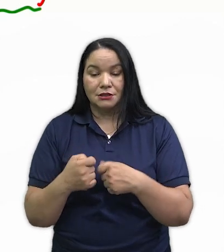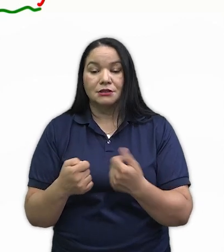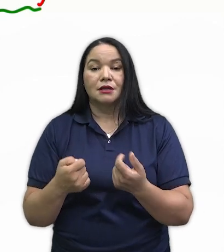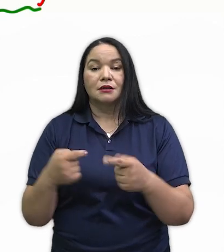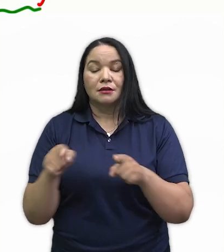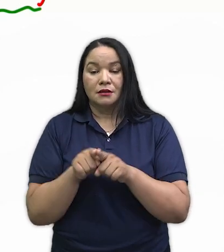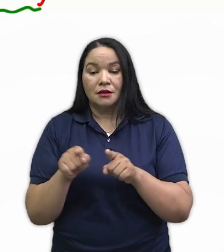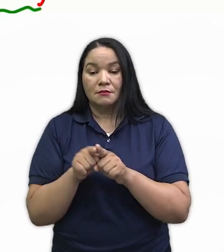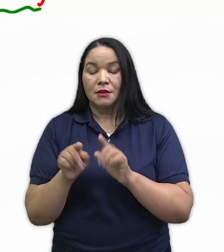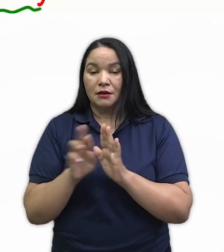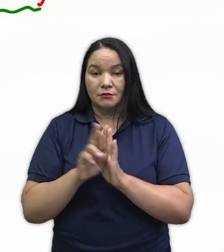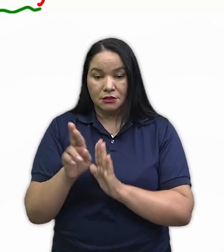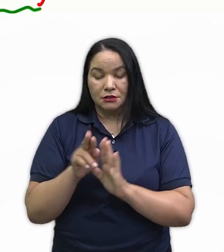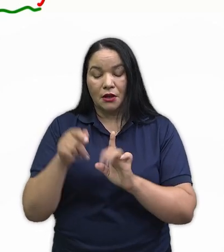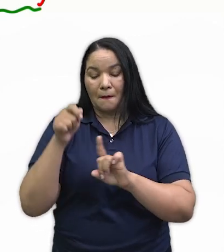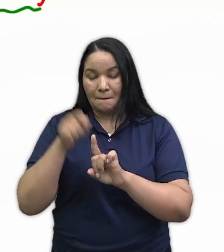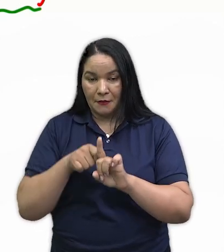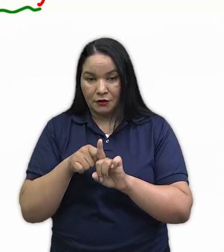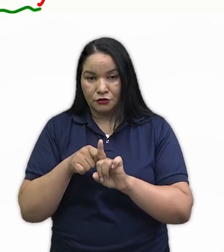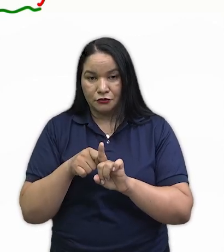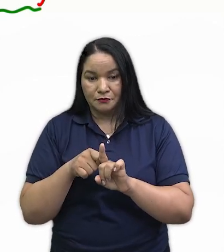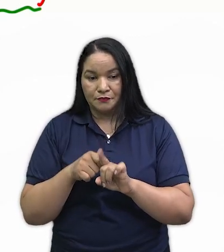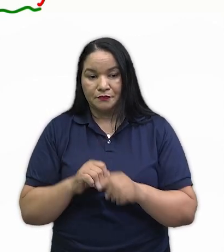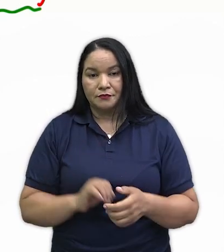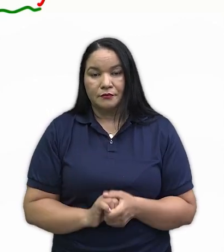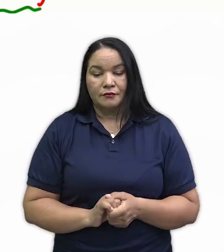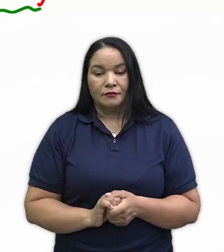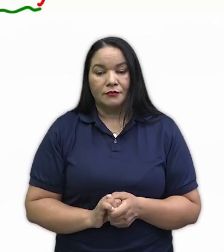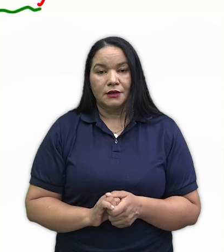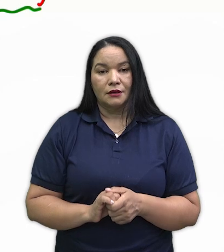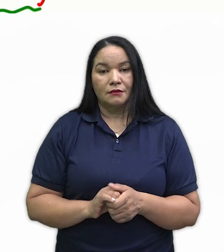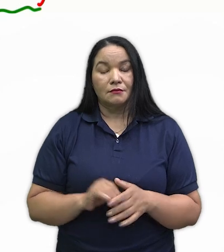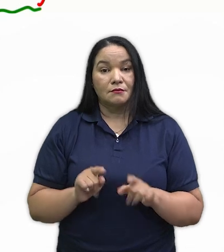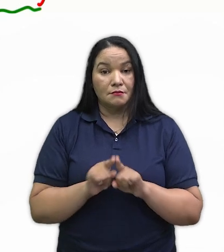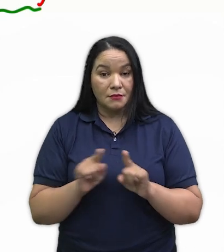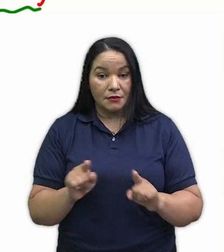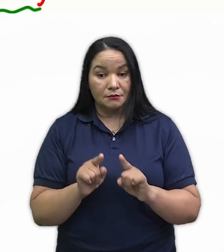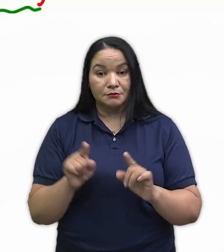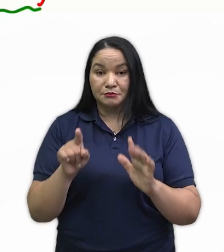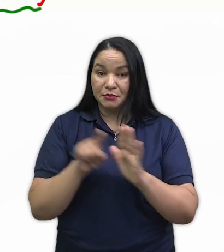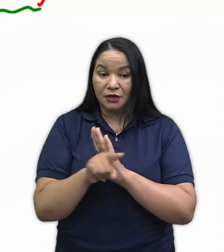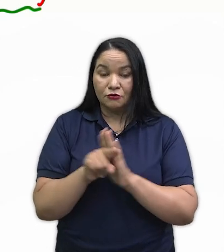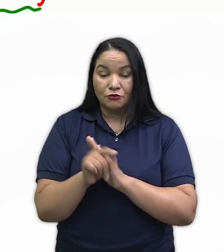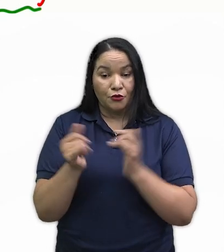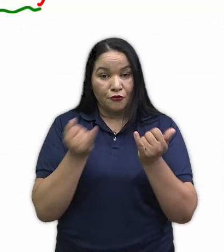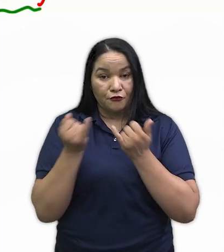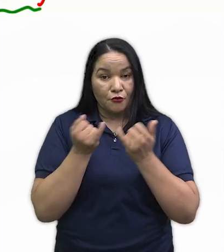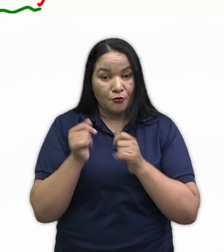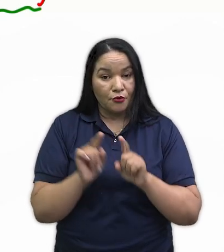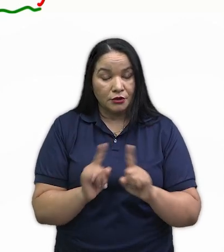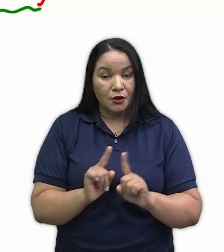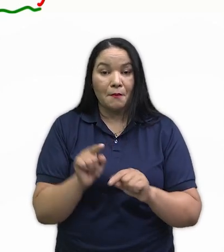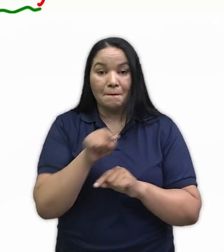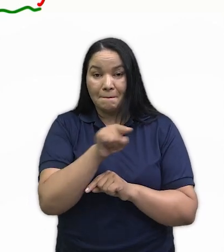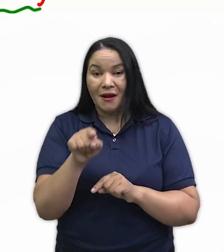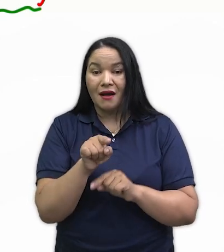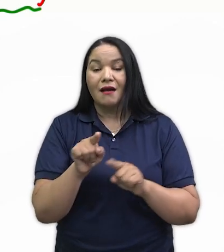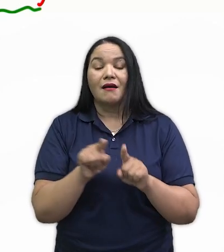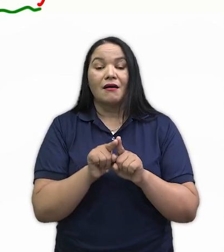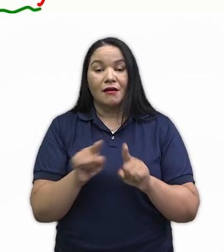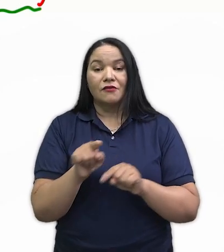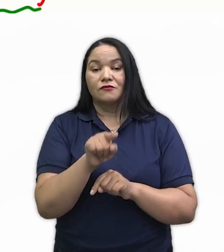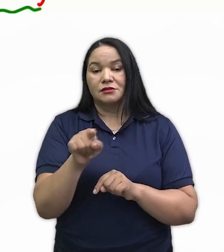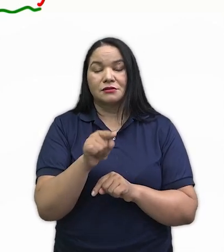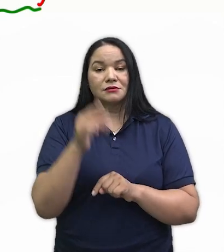estará representado ao mês. Embora a questão não tenha informado isso, mas você tem que saber